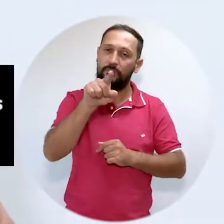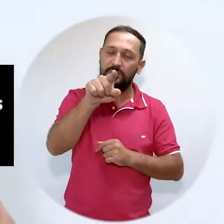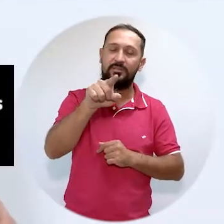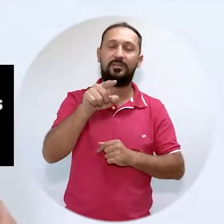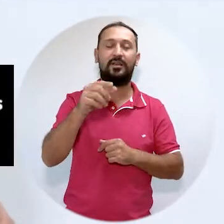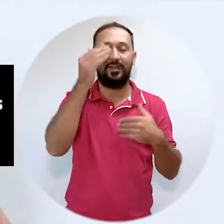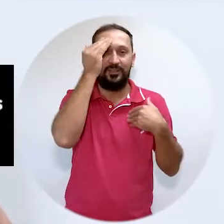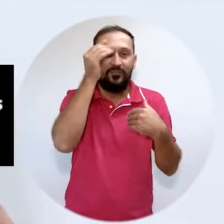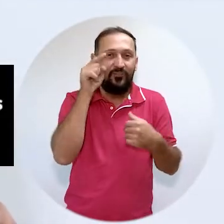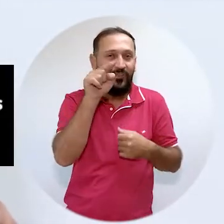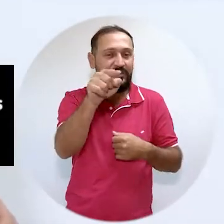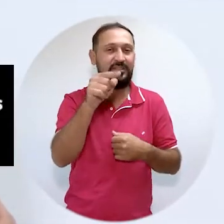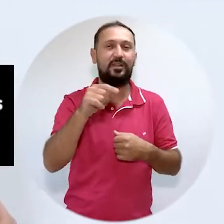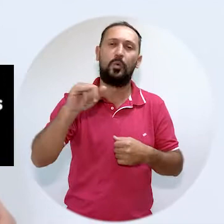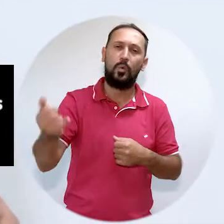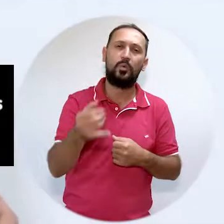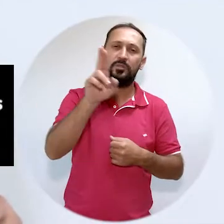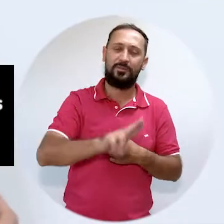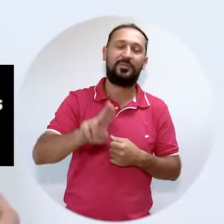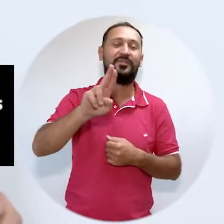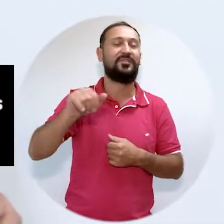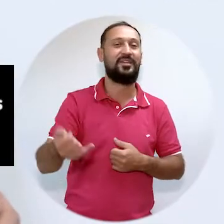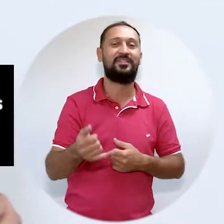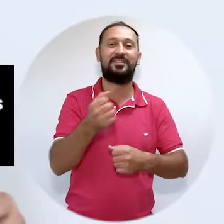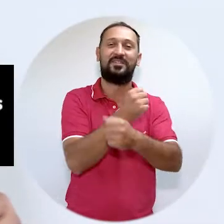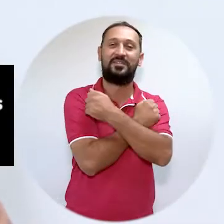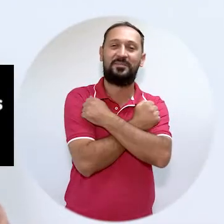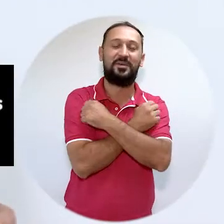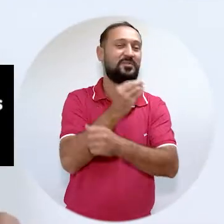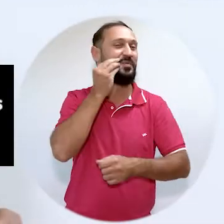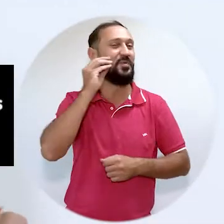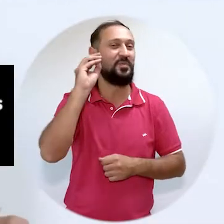então usufrua, aprenda, mude, se anime,